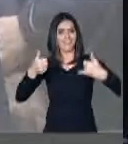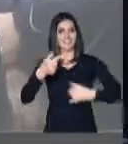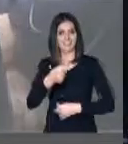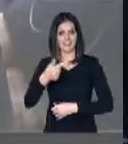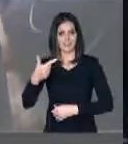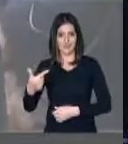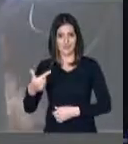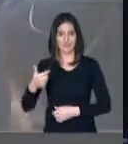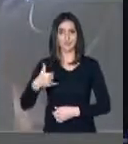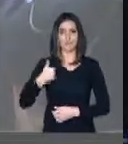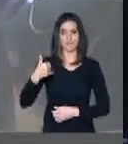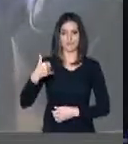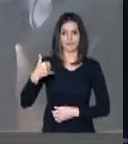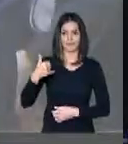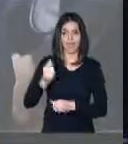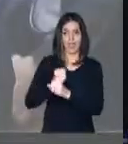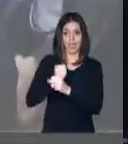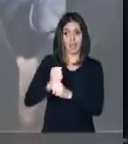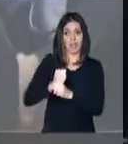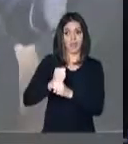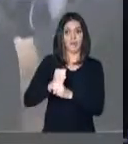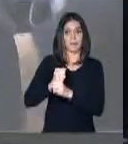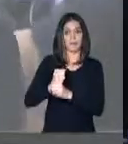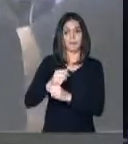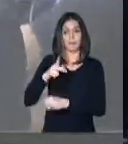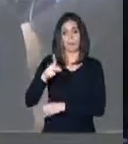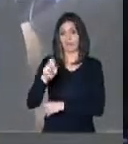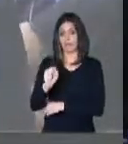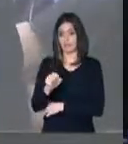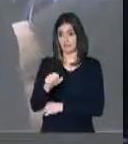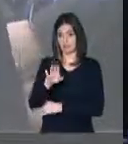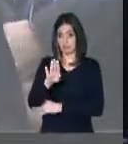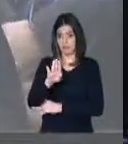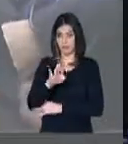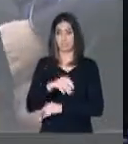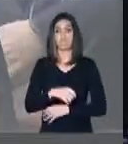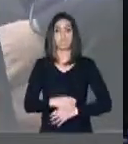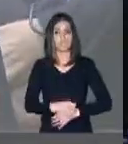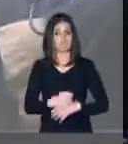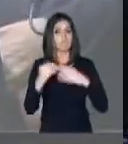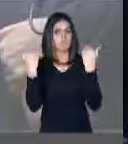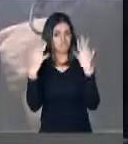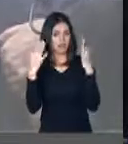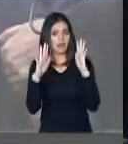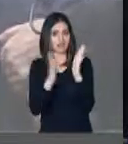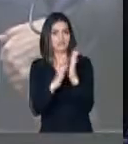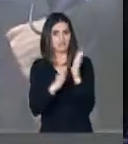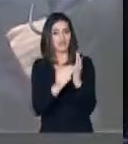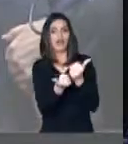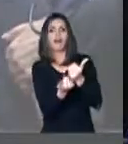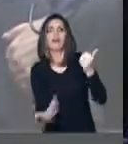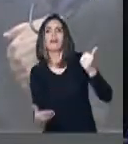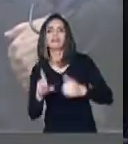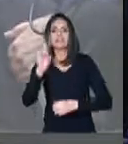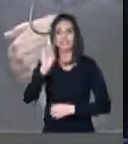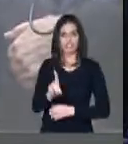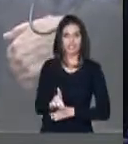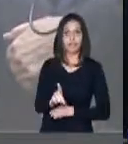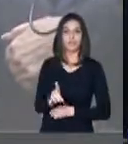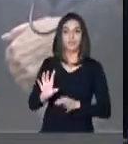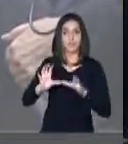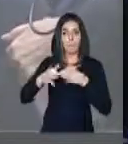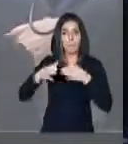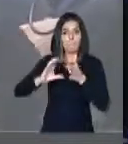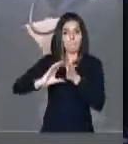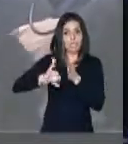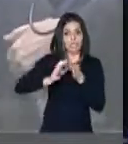72 anos do PSB, o Partido Socialista Brasileiro. Quero parabenizar a condução do partido, que está de encontro